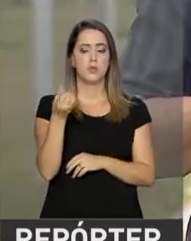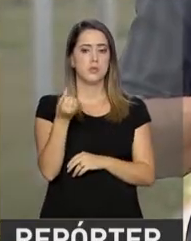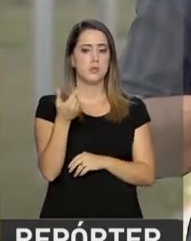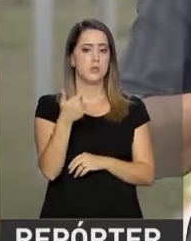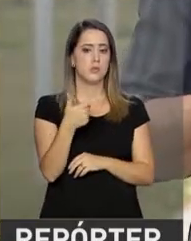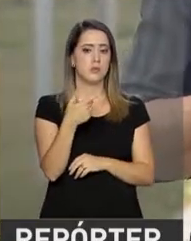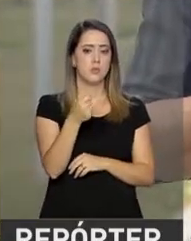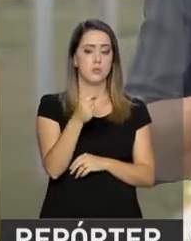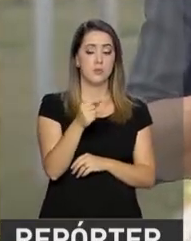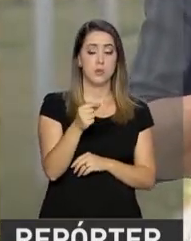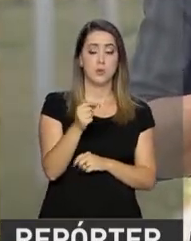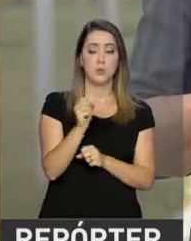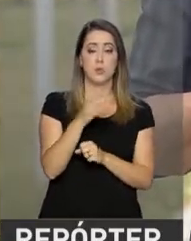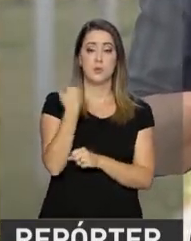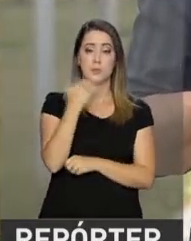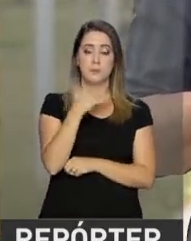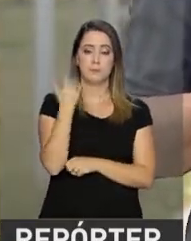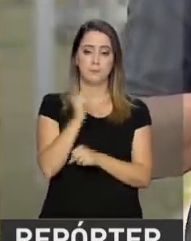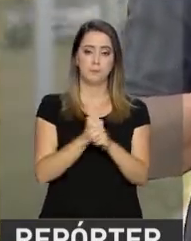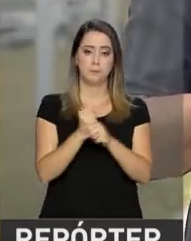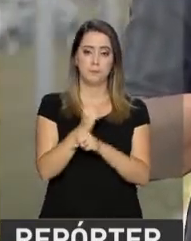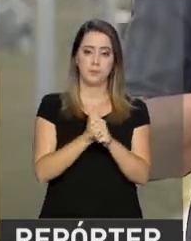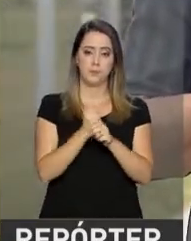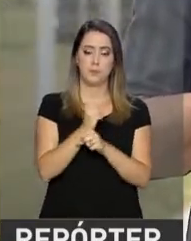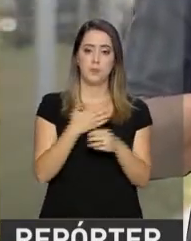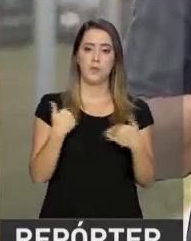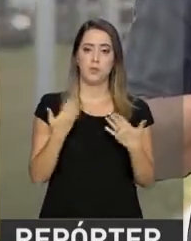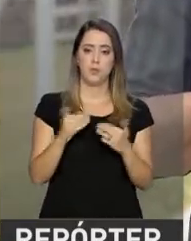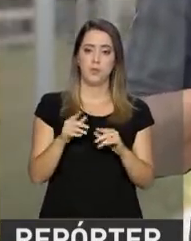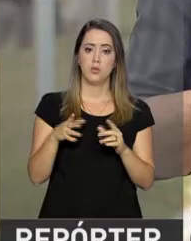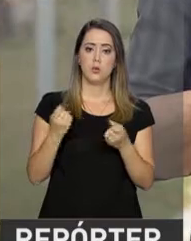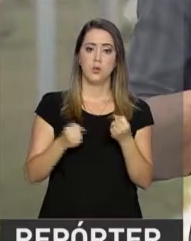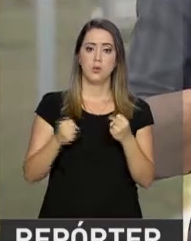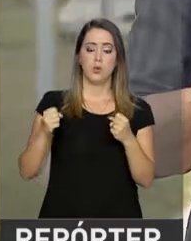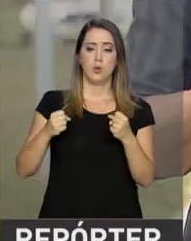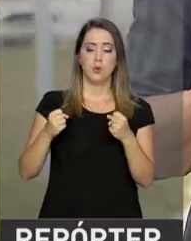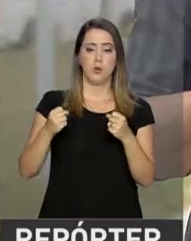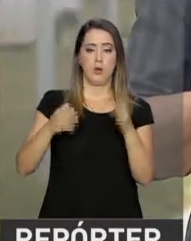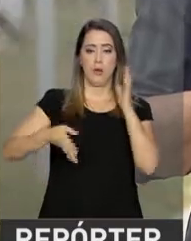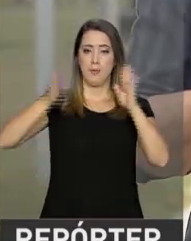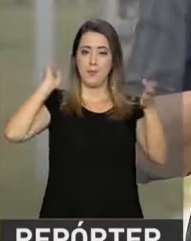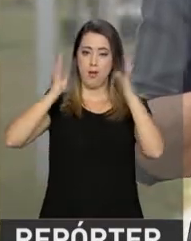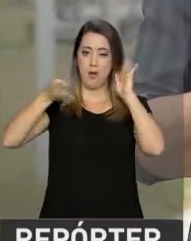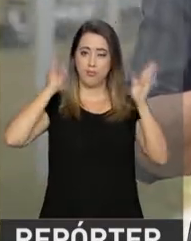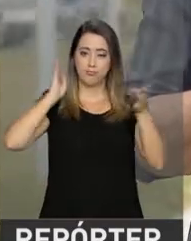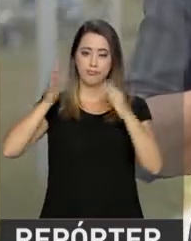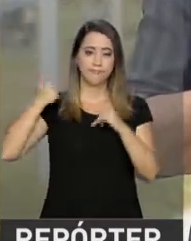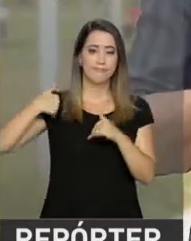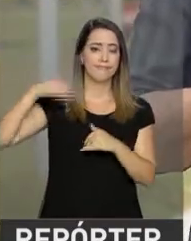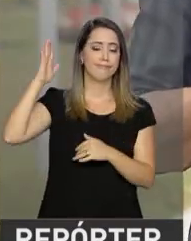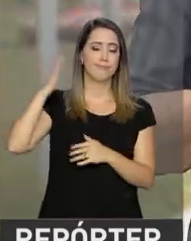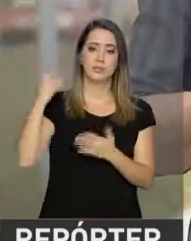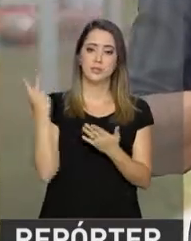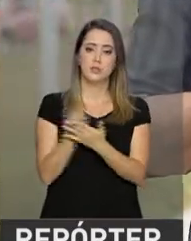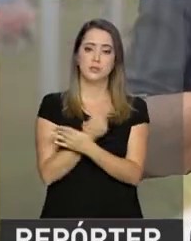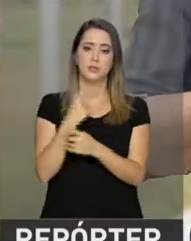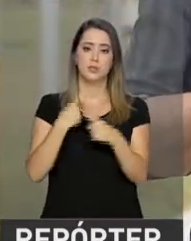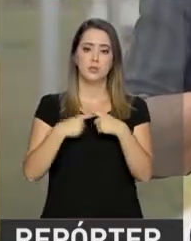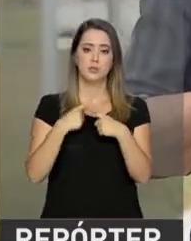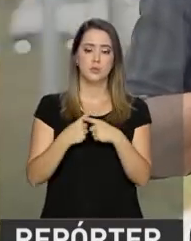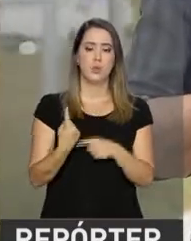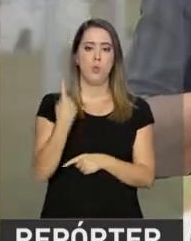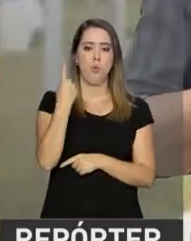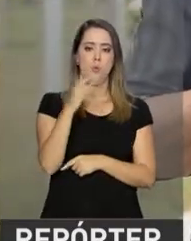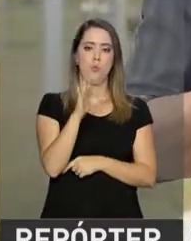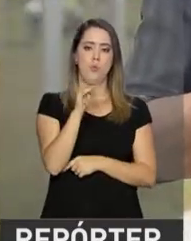6200 no ano passado os acidentes envolvendo caminhões são os que mais pesam nessa estatística e isso porque para